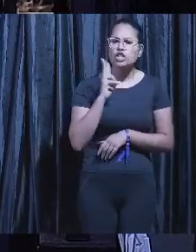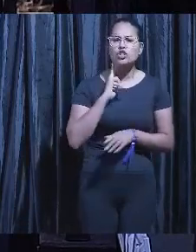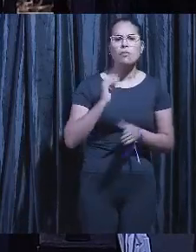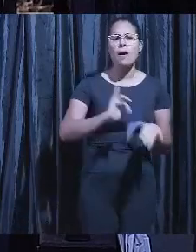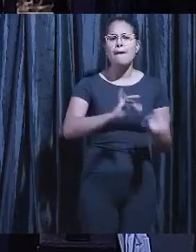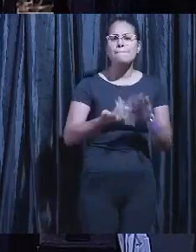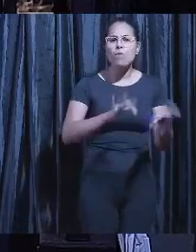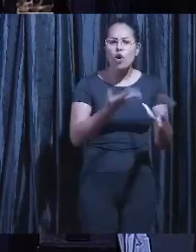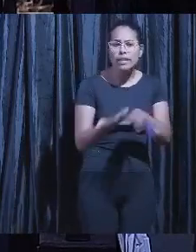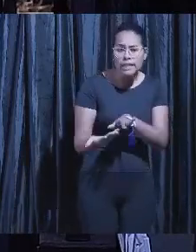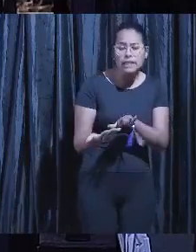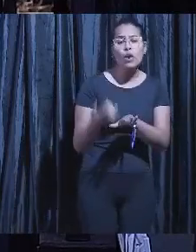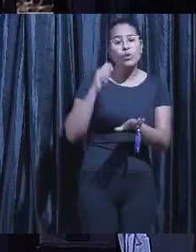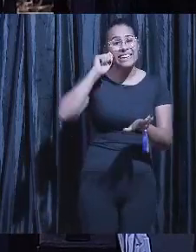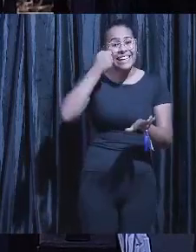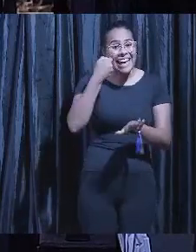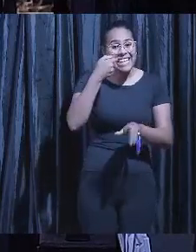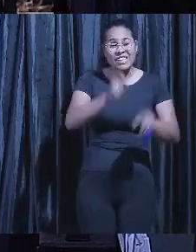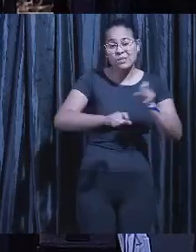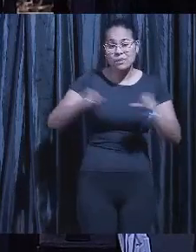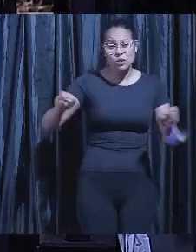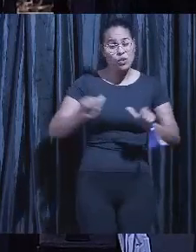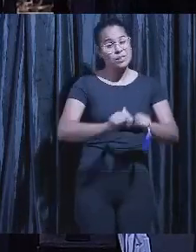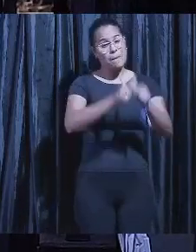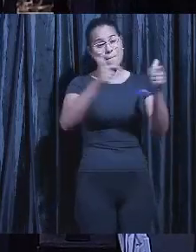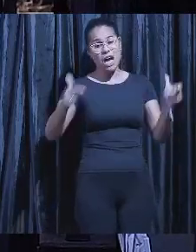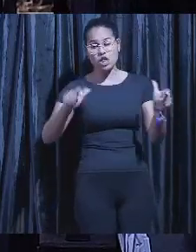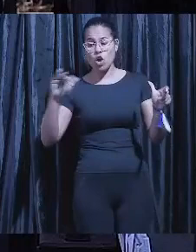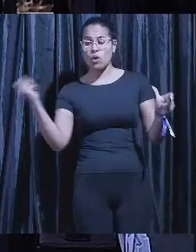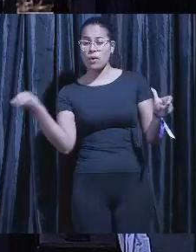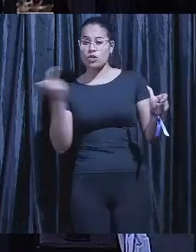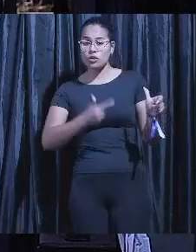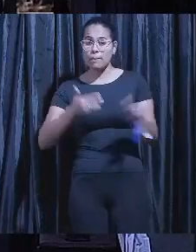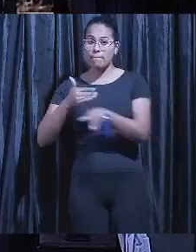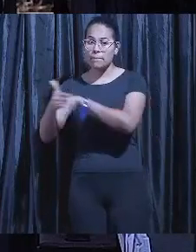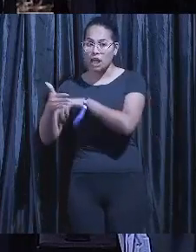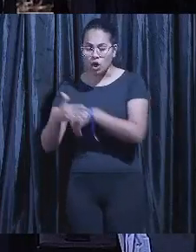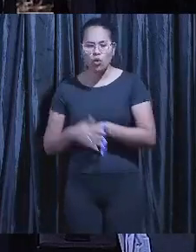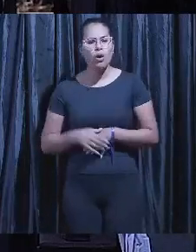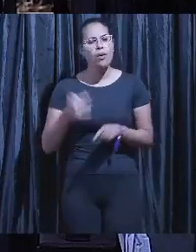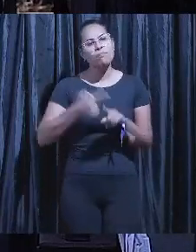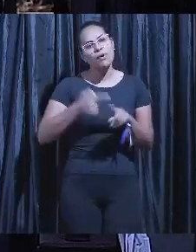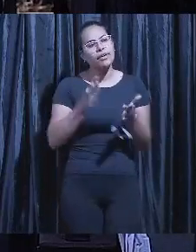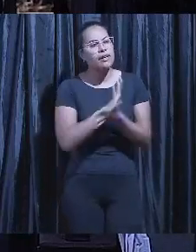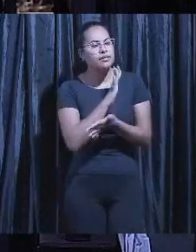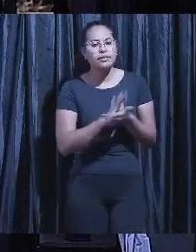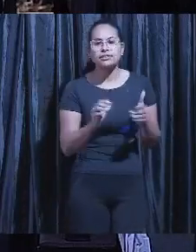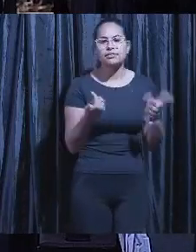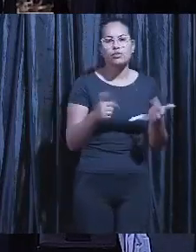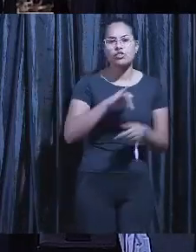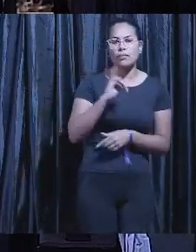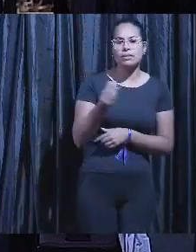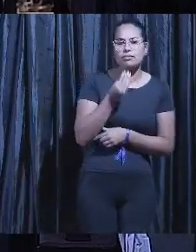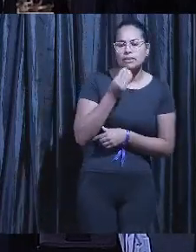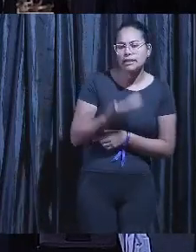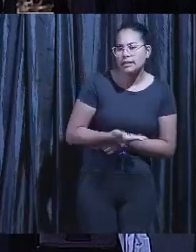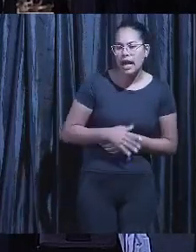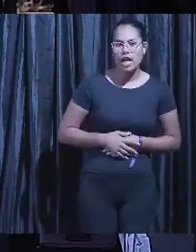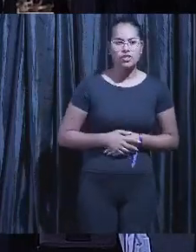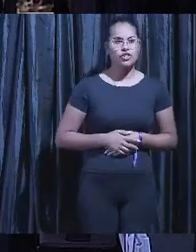estavam em trabalhos na rua e precisava, né, trabalhar, não tinha possibilidade do home office, estavam na rua,